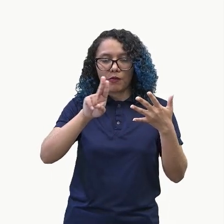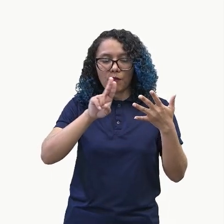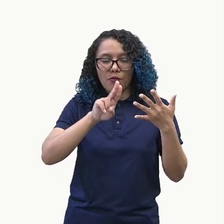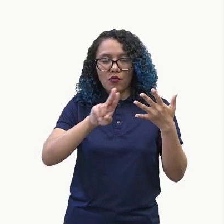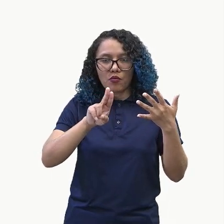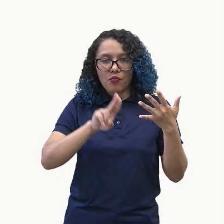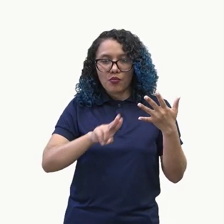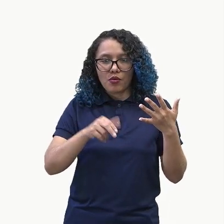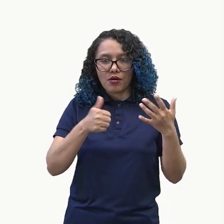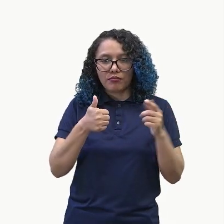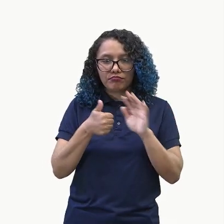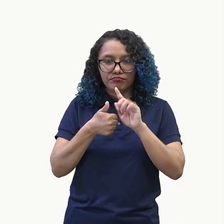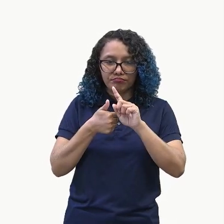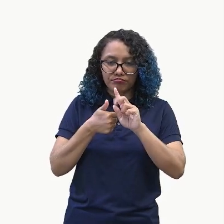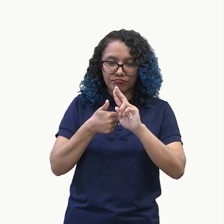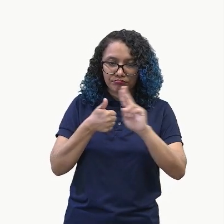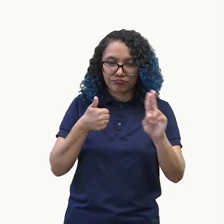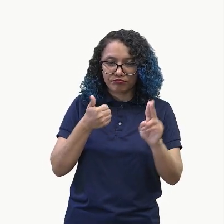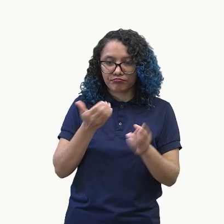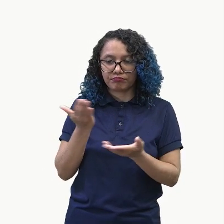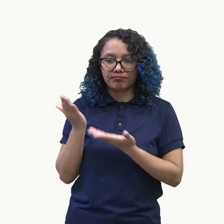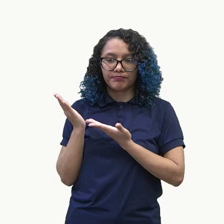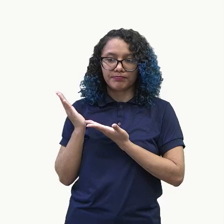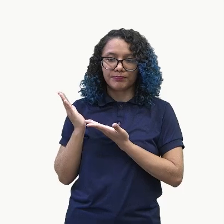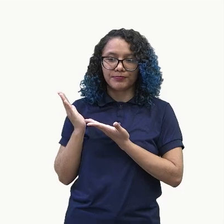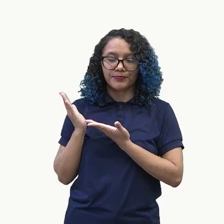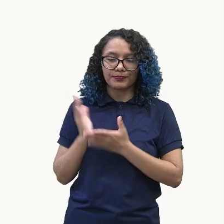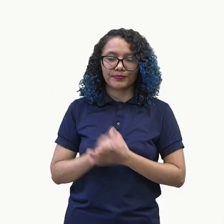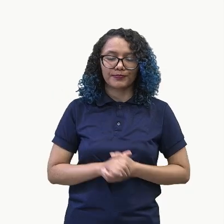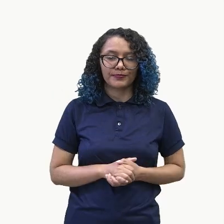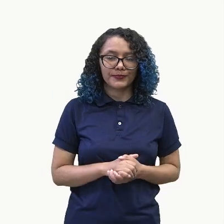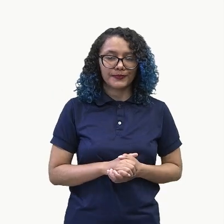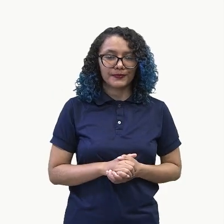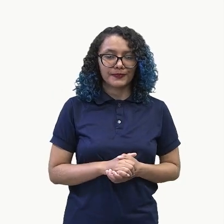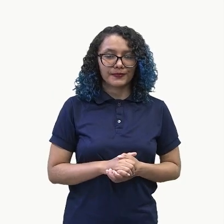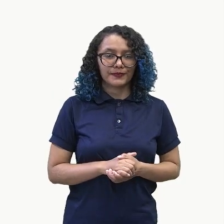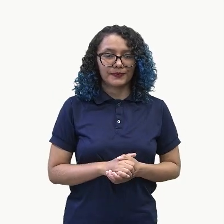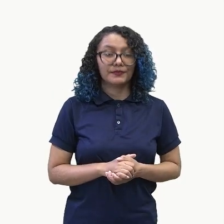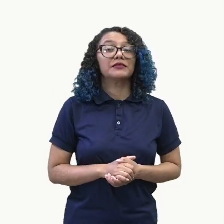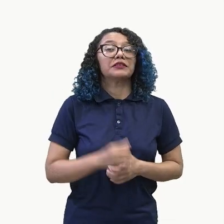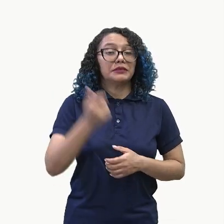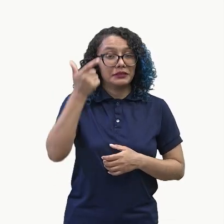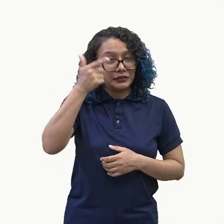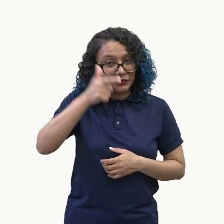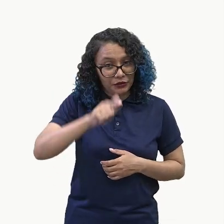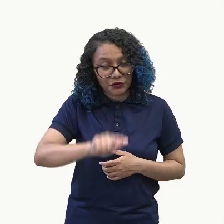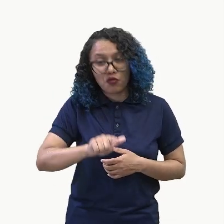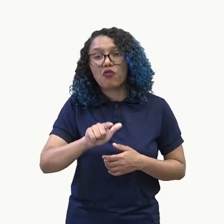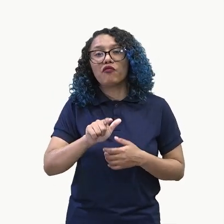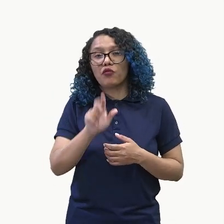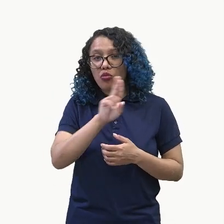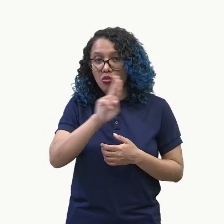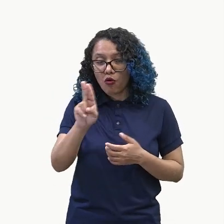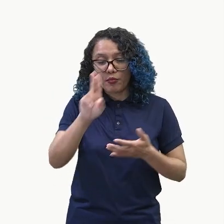a fonte, orientação e a projeção. Vou repetir para reforçar com